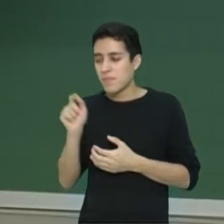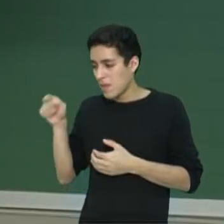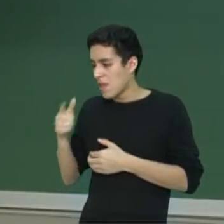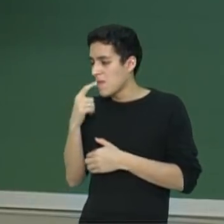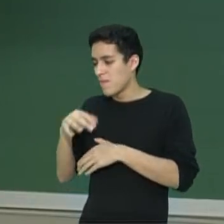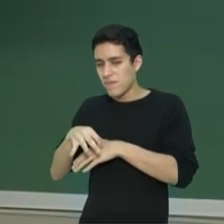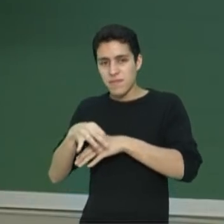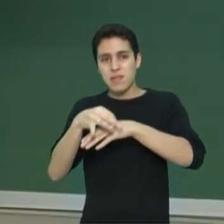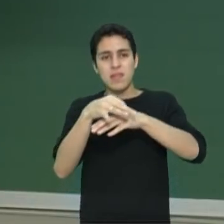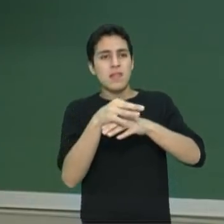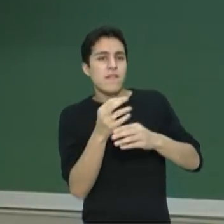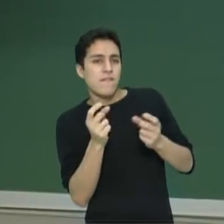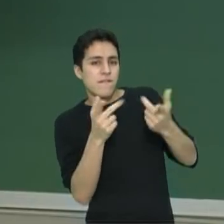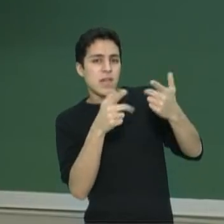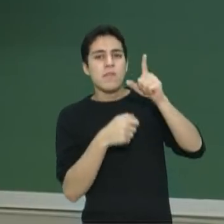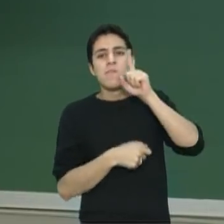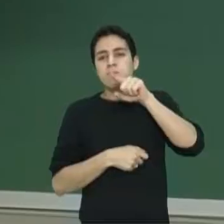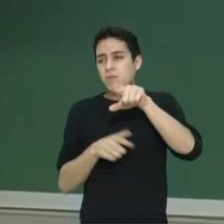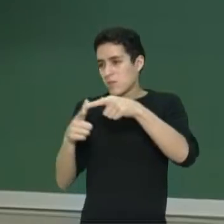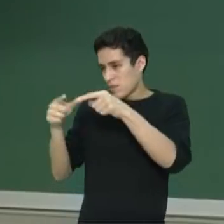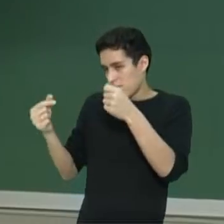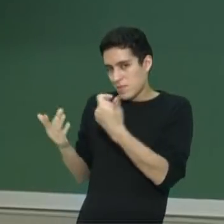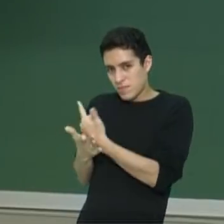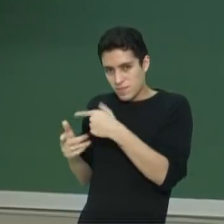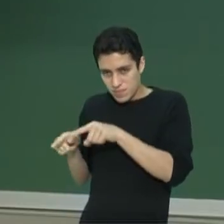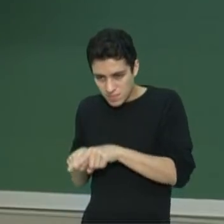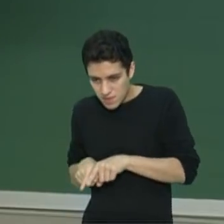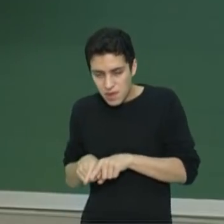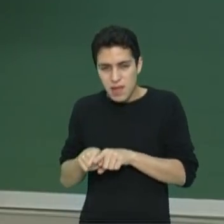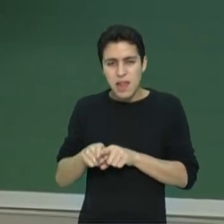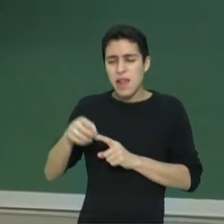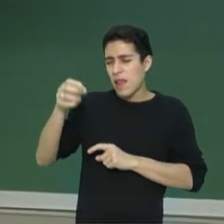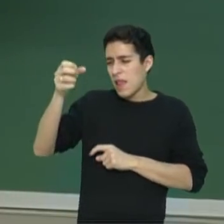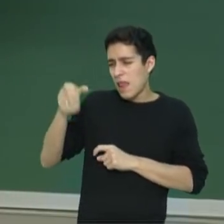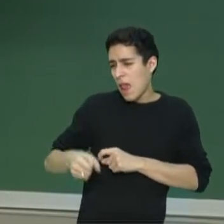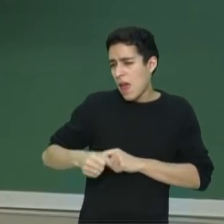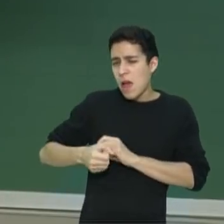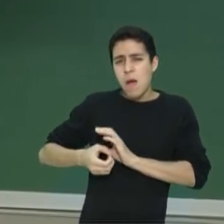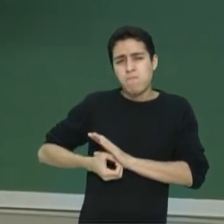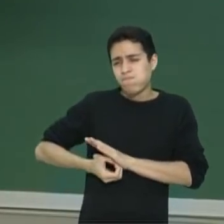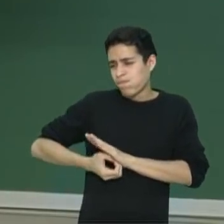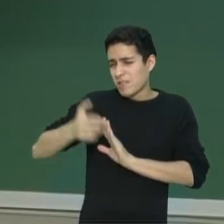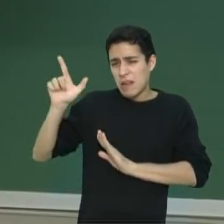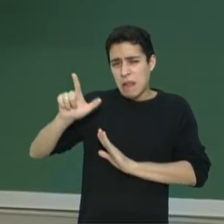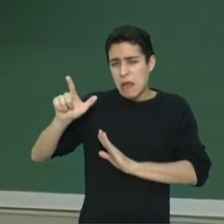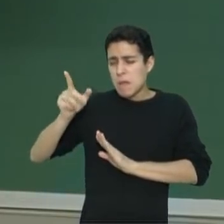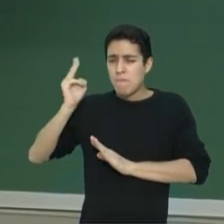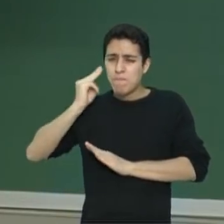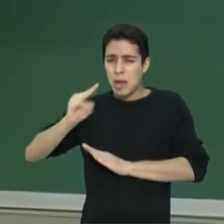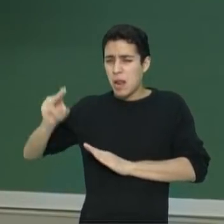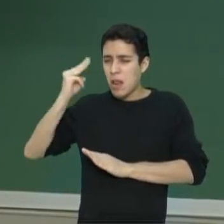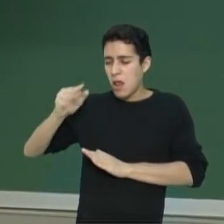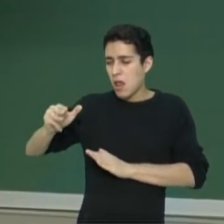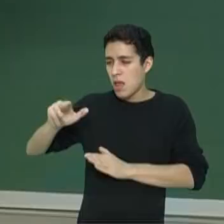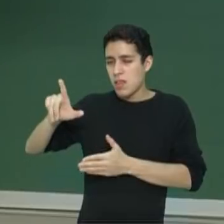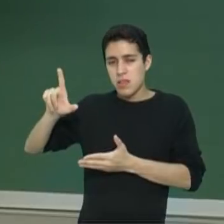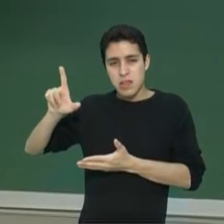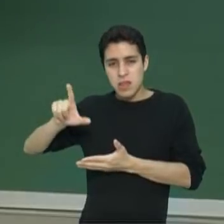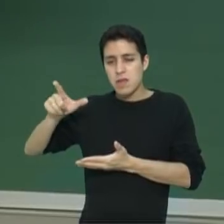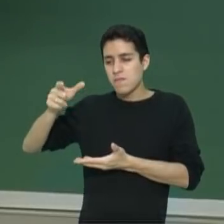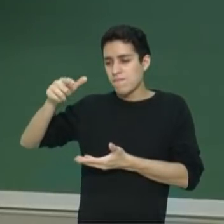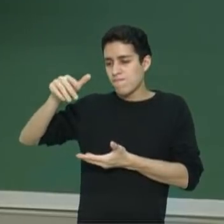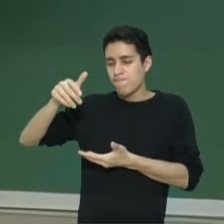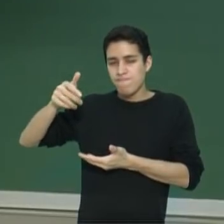Unidos, Japão. O leite e os seus derivados, são milhões e milhões de litros de leite, queijo, manteiga e uma outra infinidade de